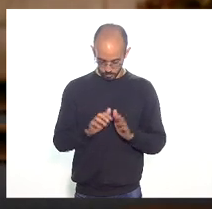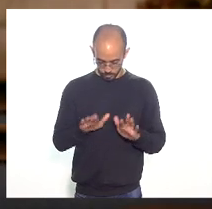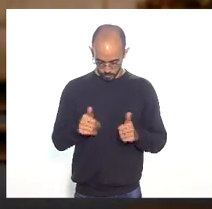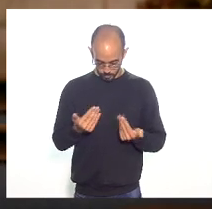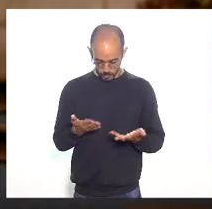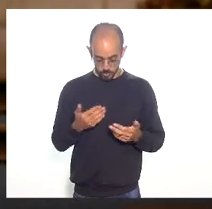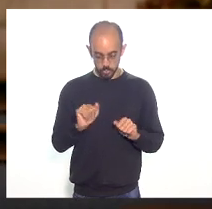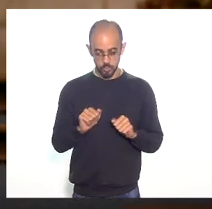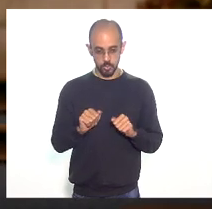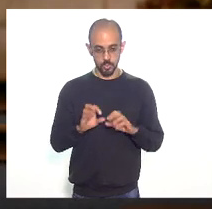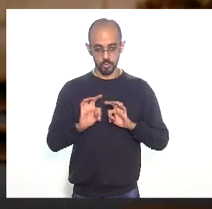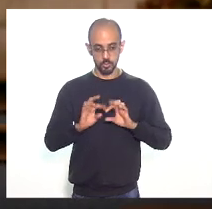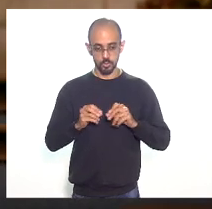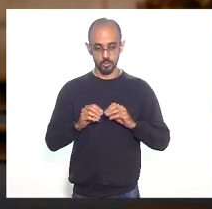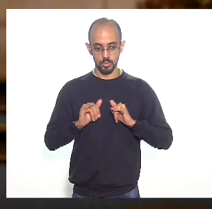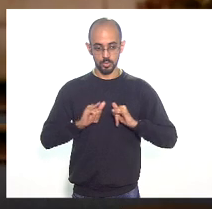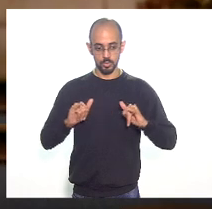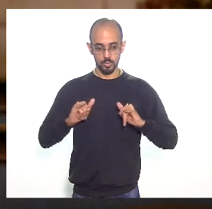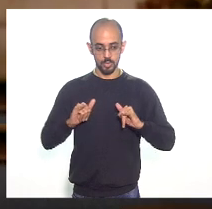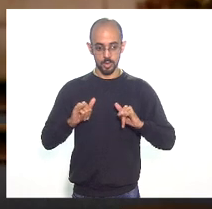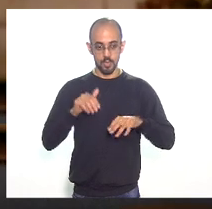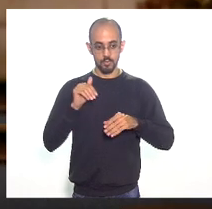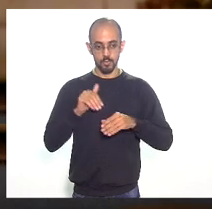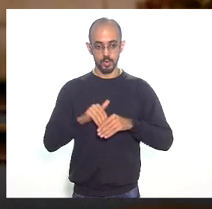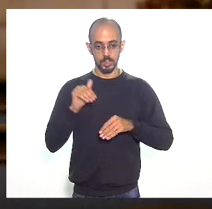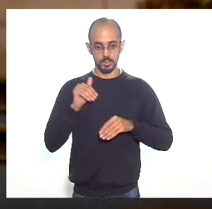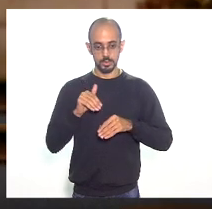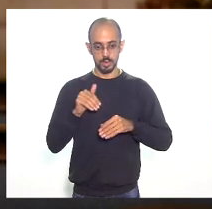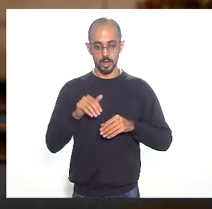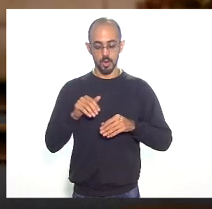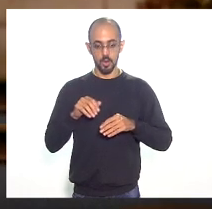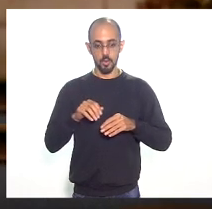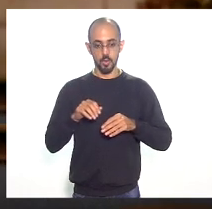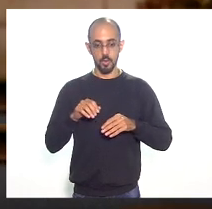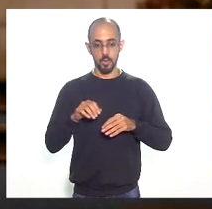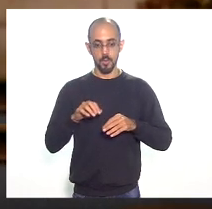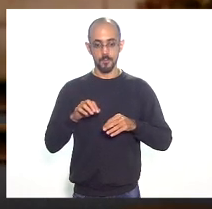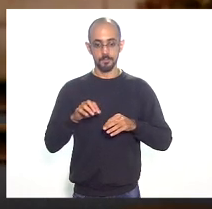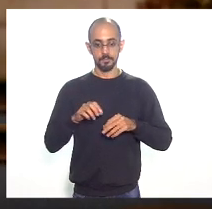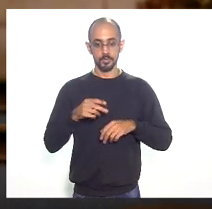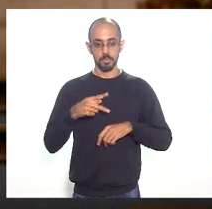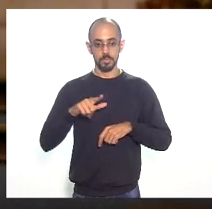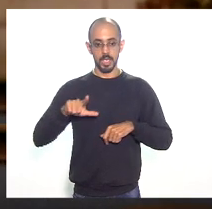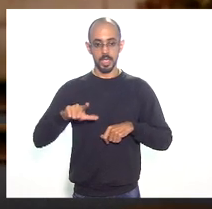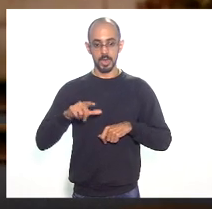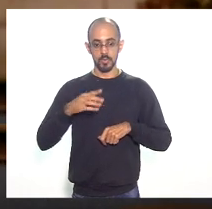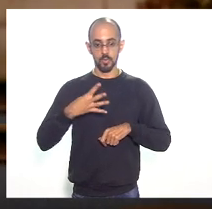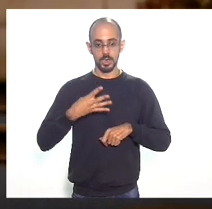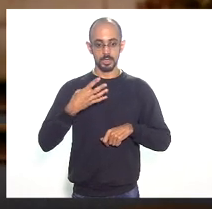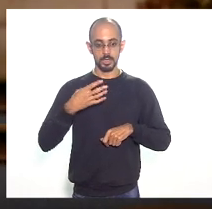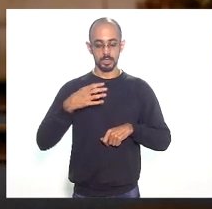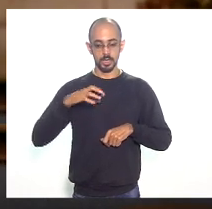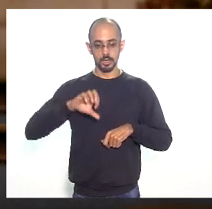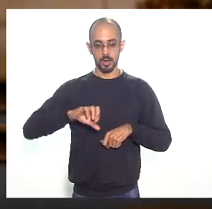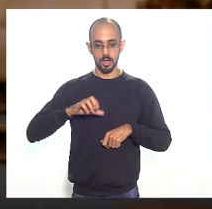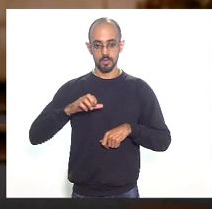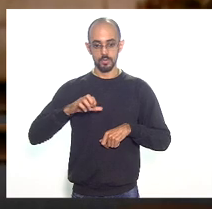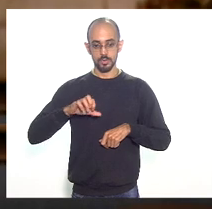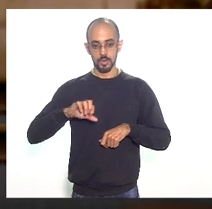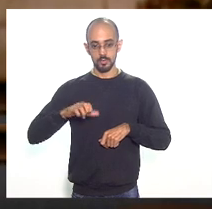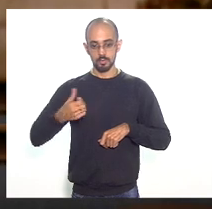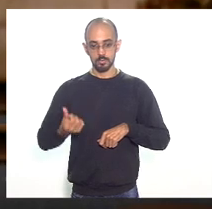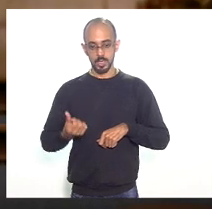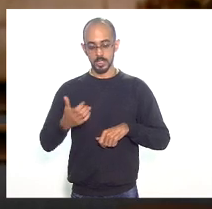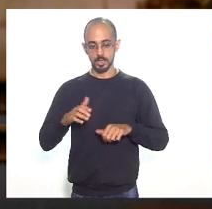emitidos, em votação, o projeto de lei 44.966 de 2018. Os senhores que aprovam,